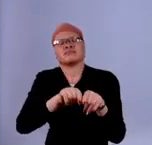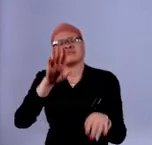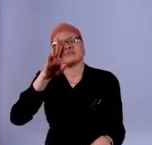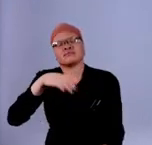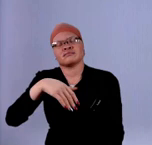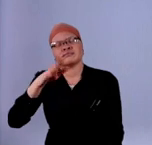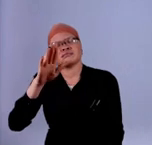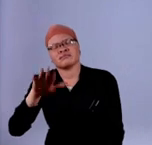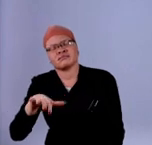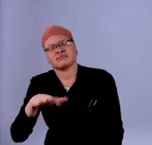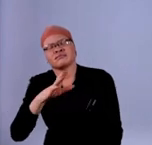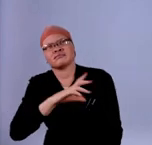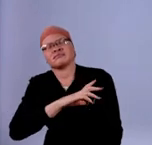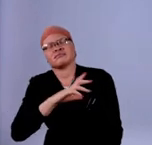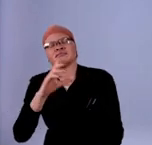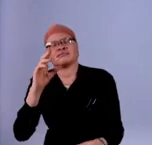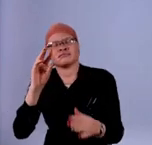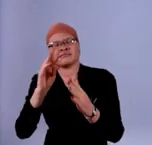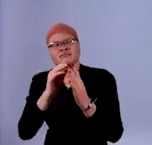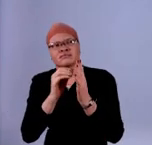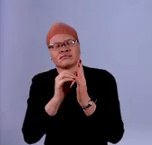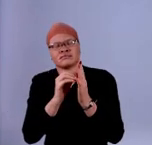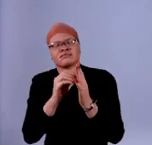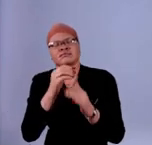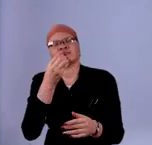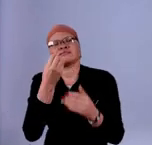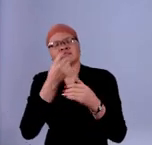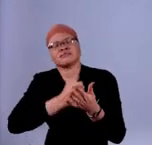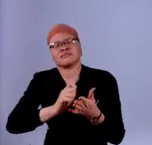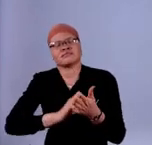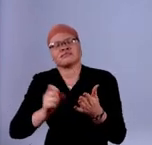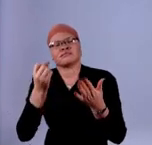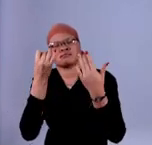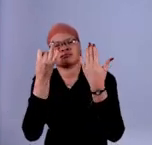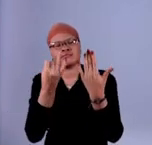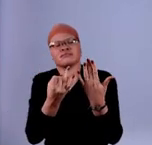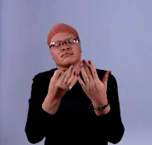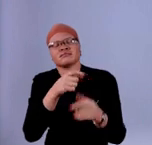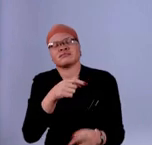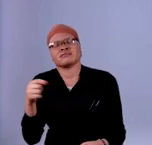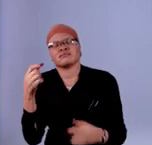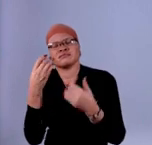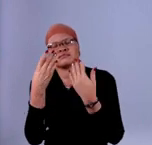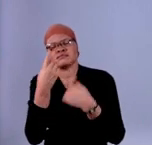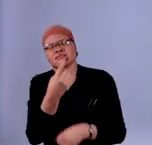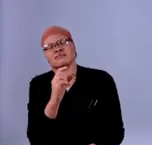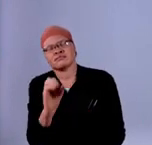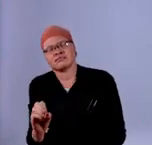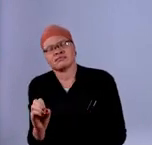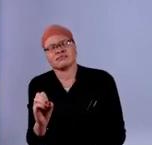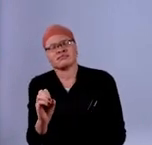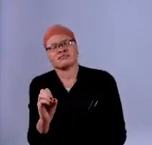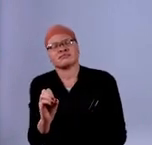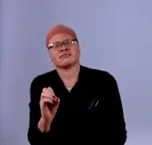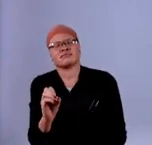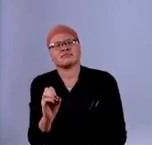corresponde a sete décimos e escreve se sente sobre 10 less sete